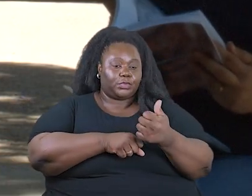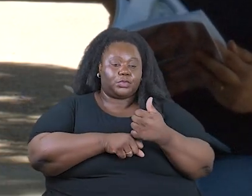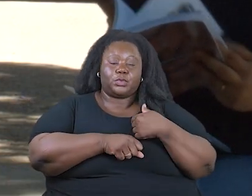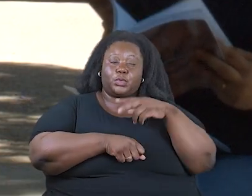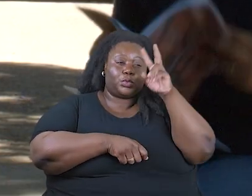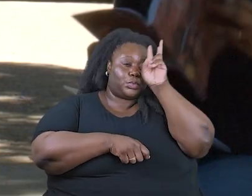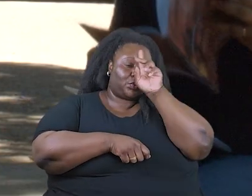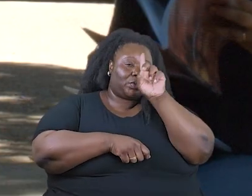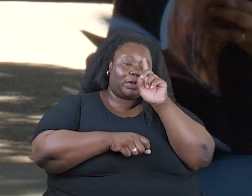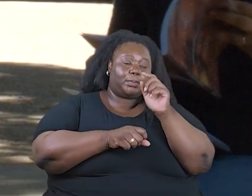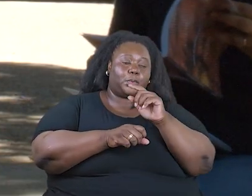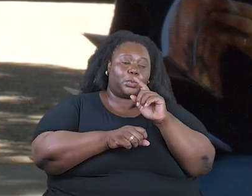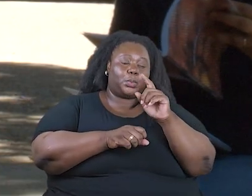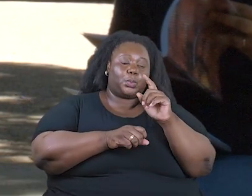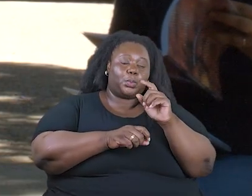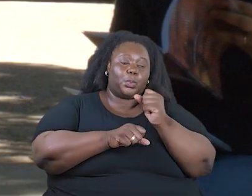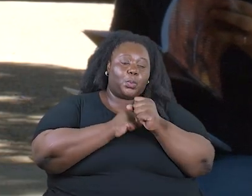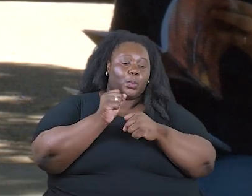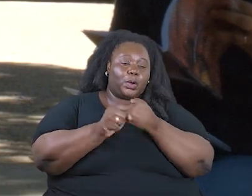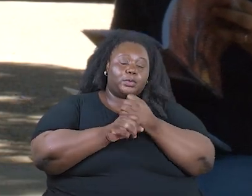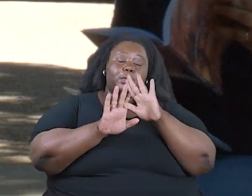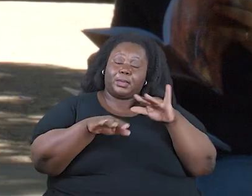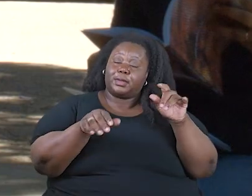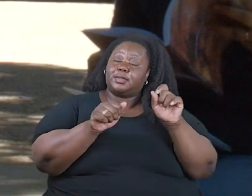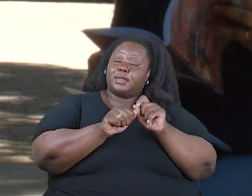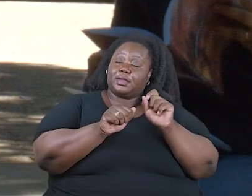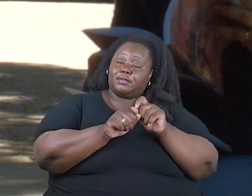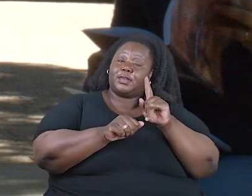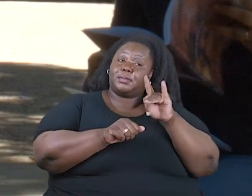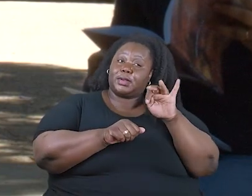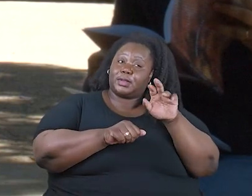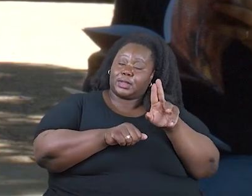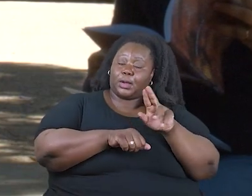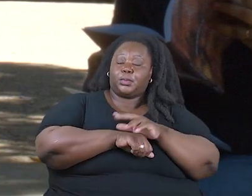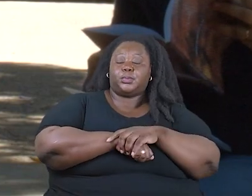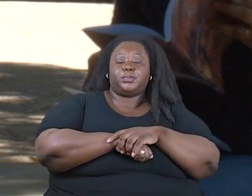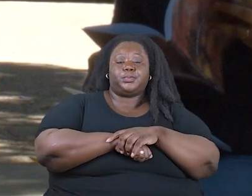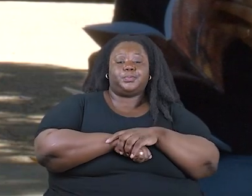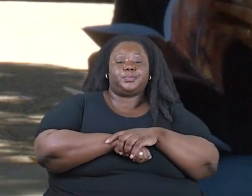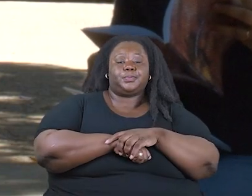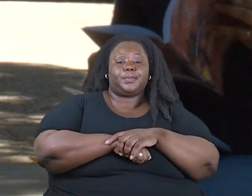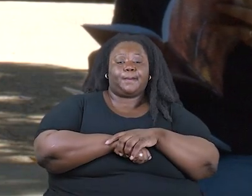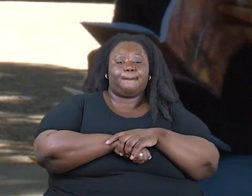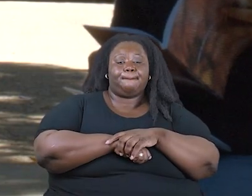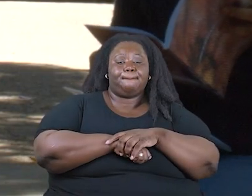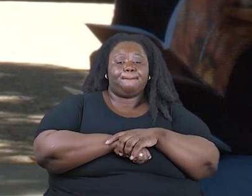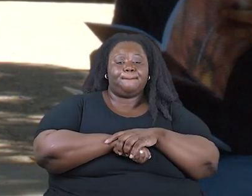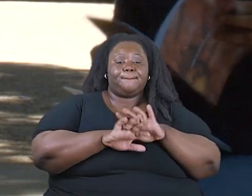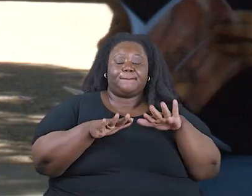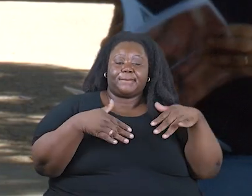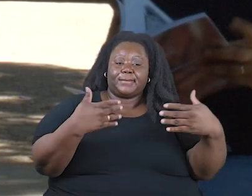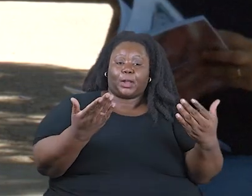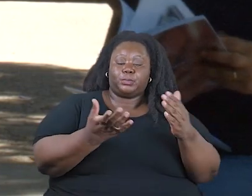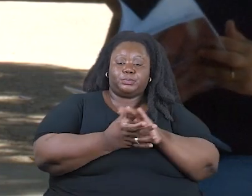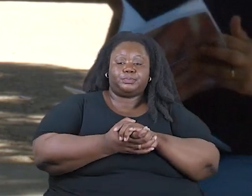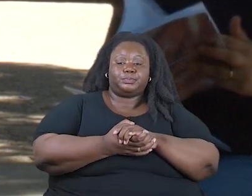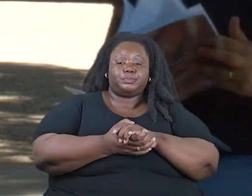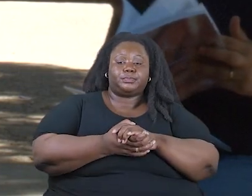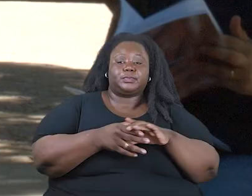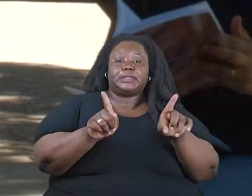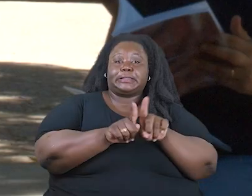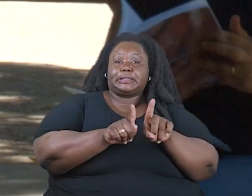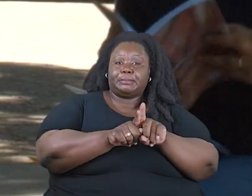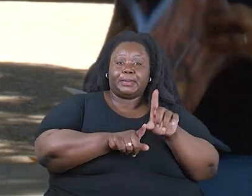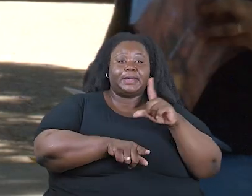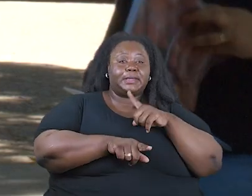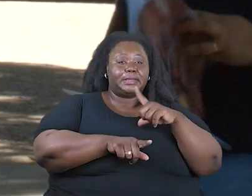não lembro agora o ano, mas foi produzido pelo Itaú Cultural, né? Então, também tem